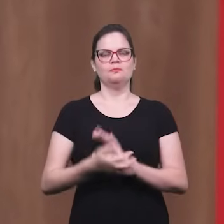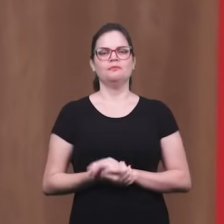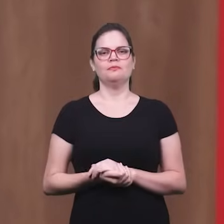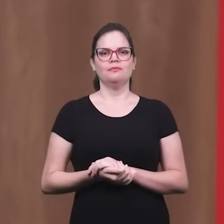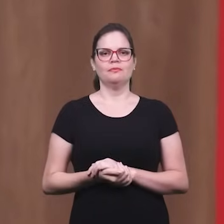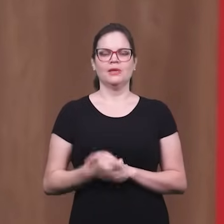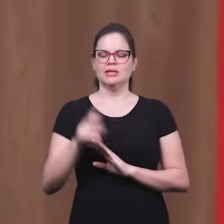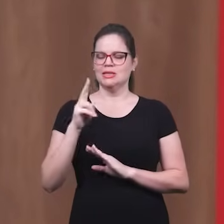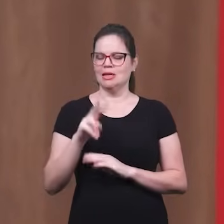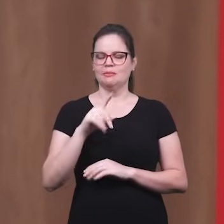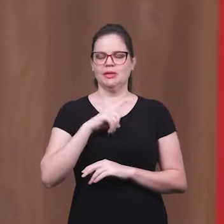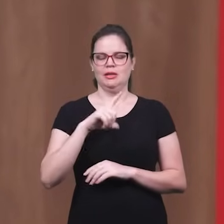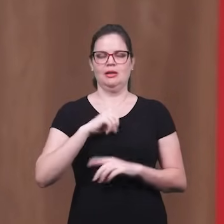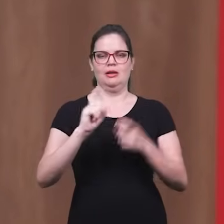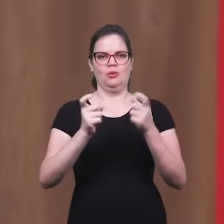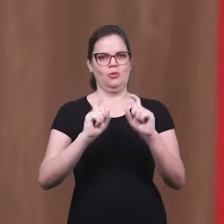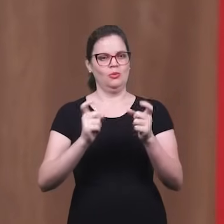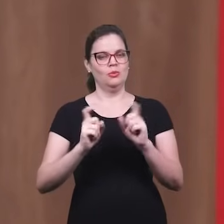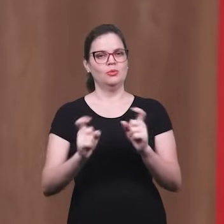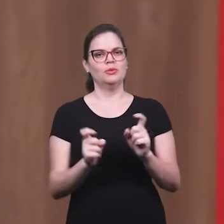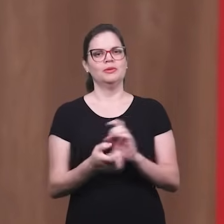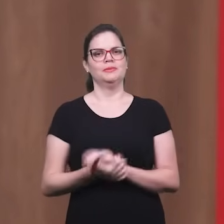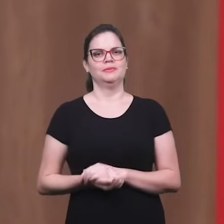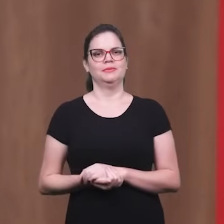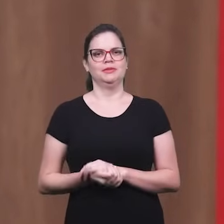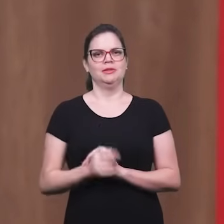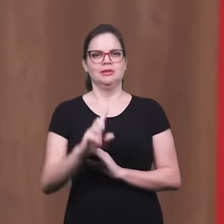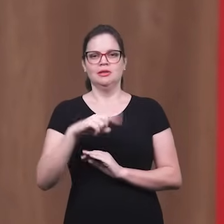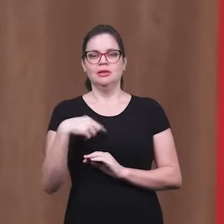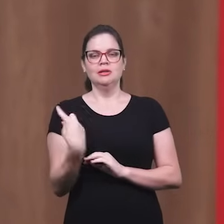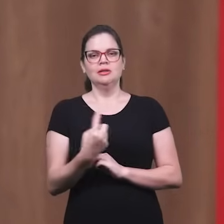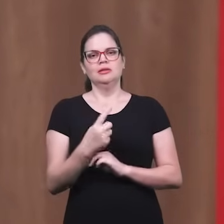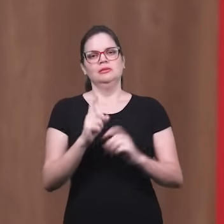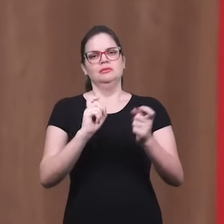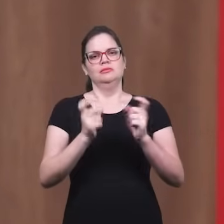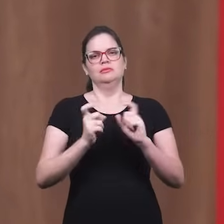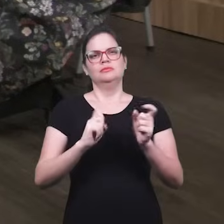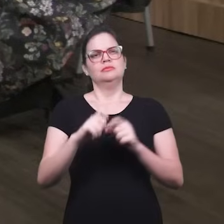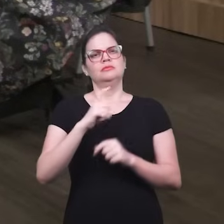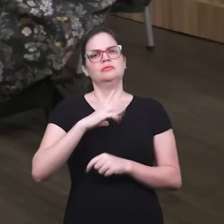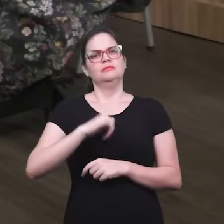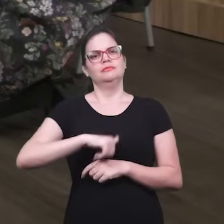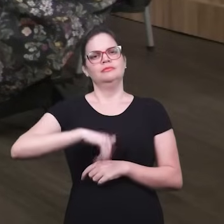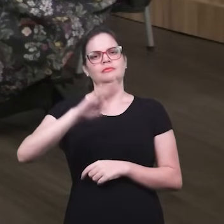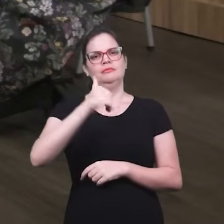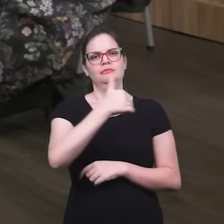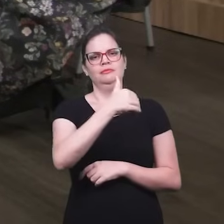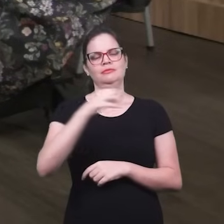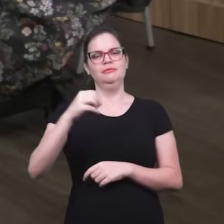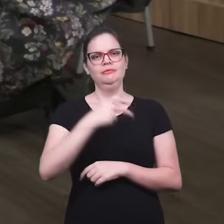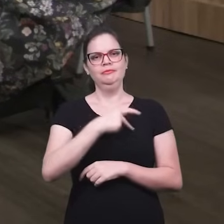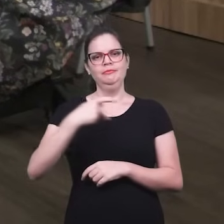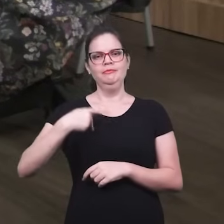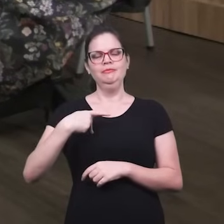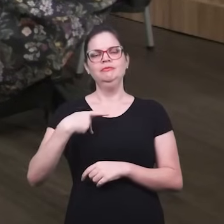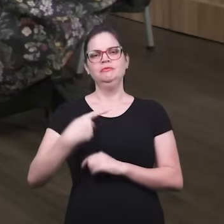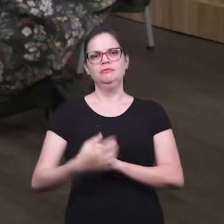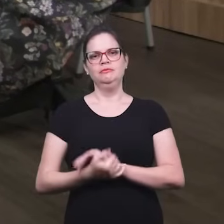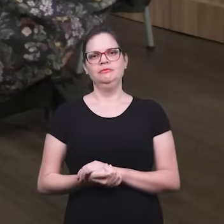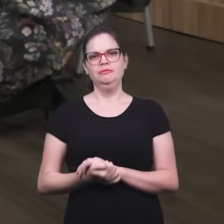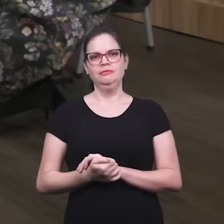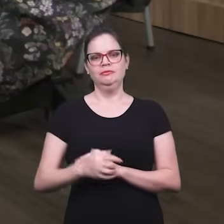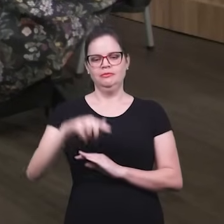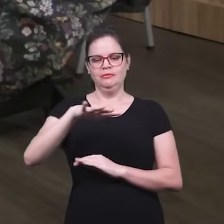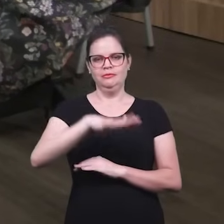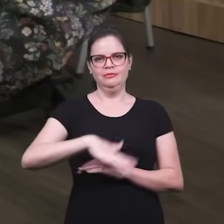qualquer plataforma, onde nós reunimos. Nós tivemos uma reunião com mais de 100 pastores